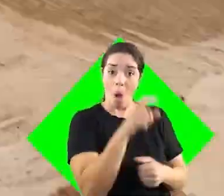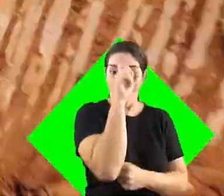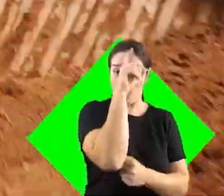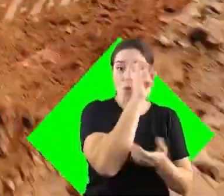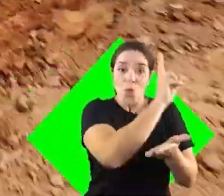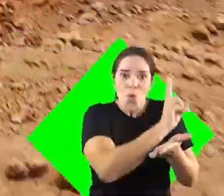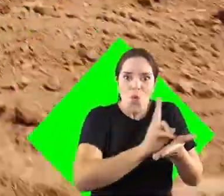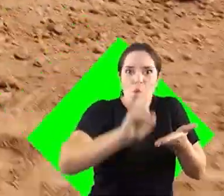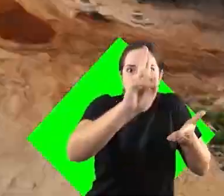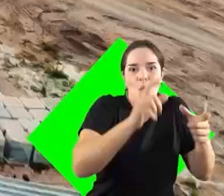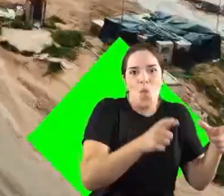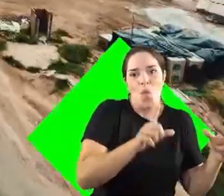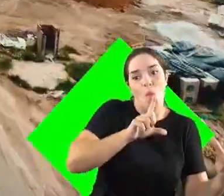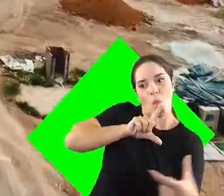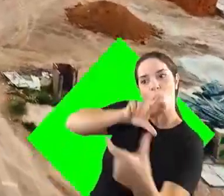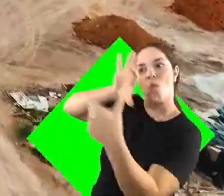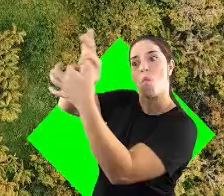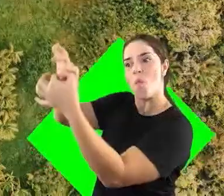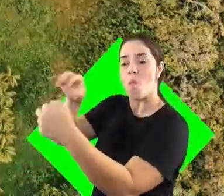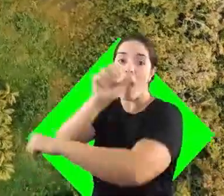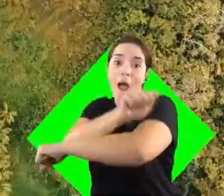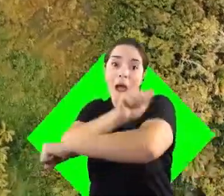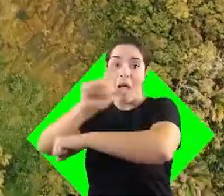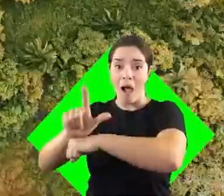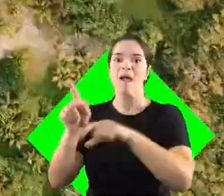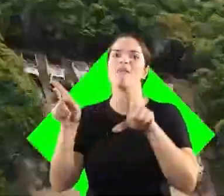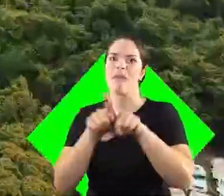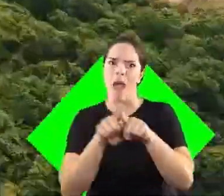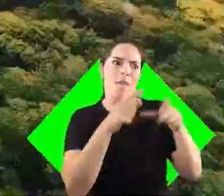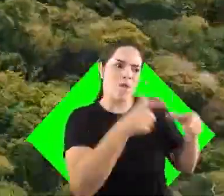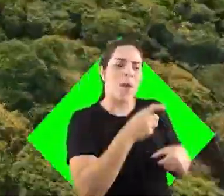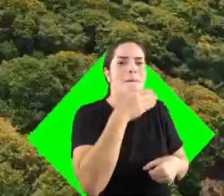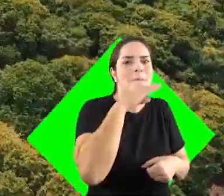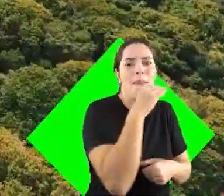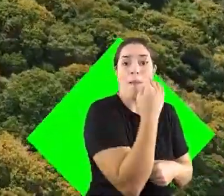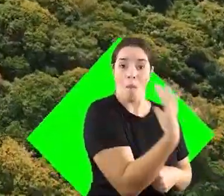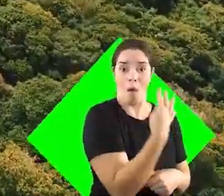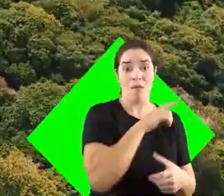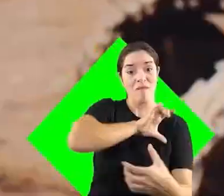Hospital Universitário será interligada com o Altiplano e Mangabeira 4 com a